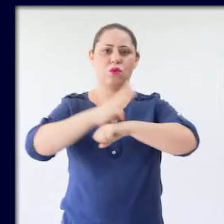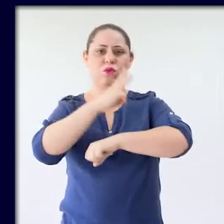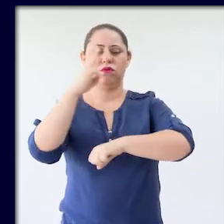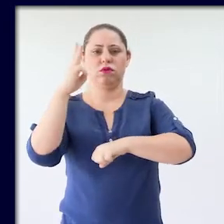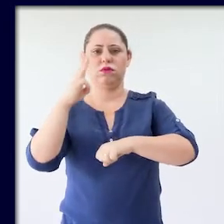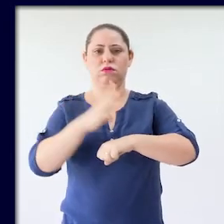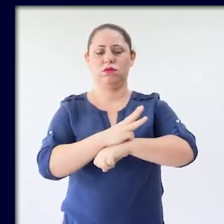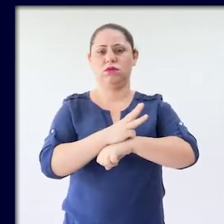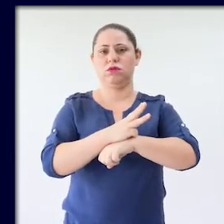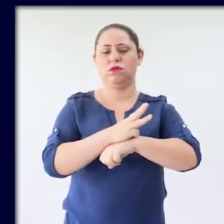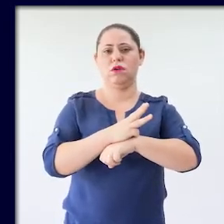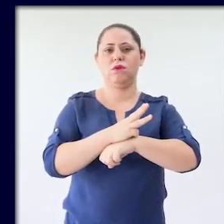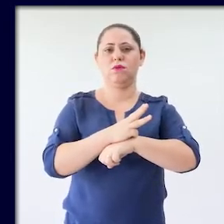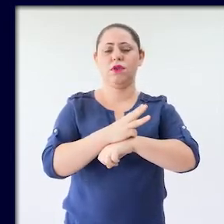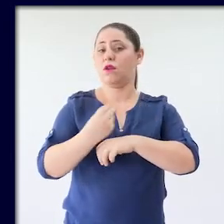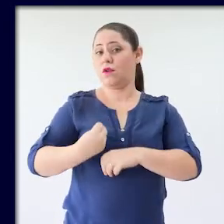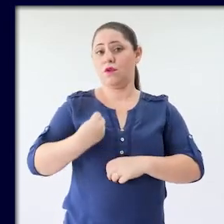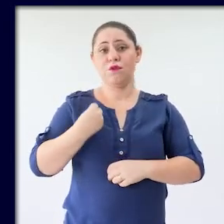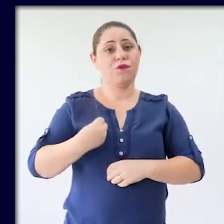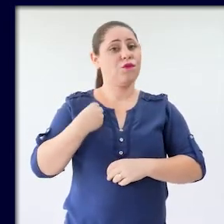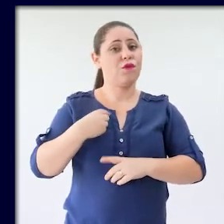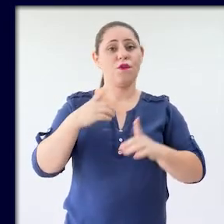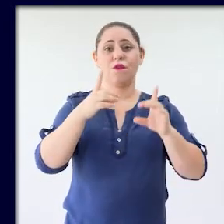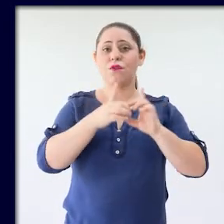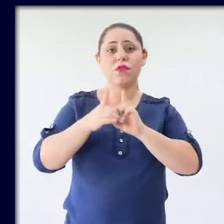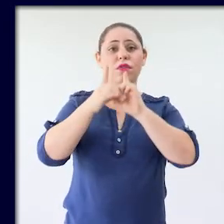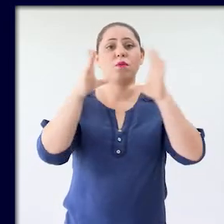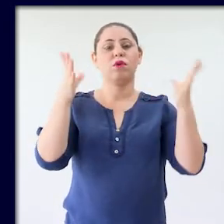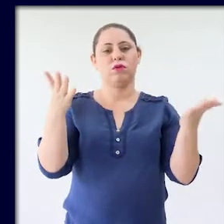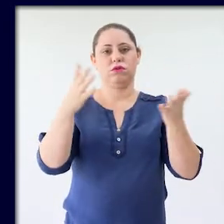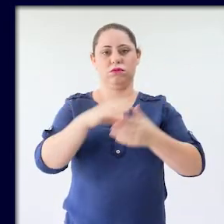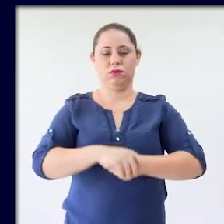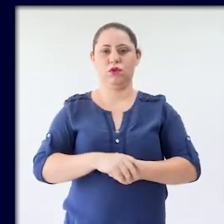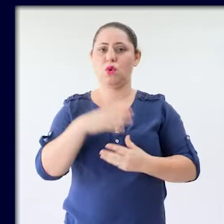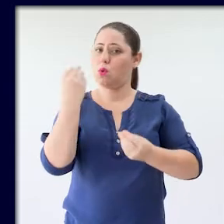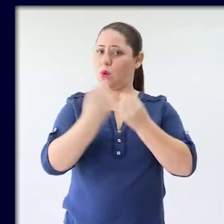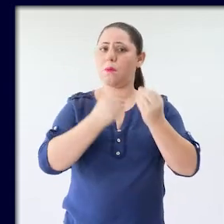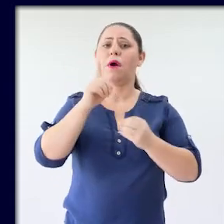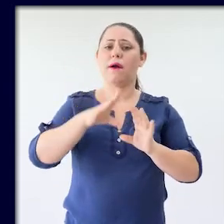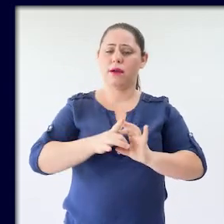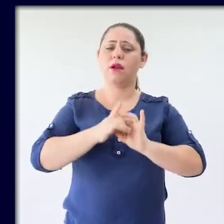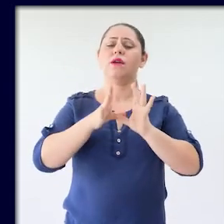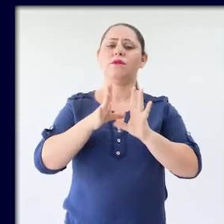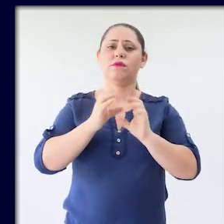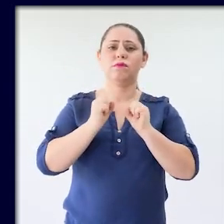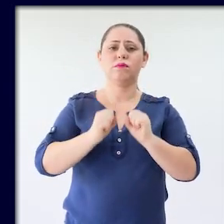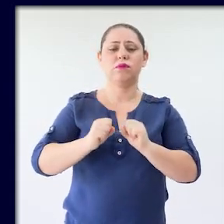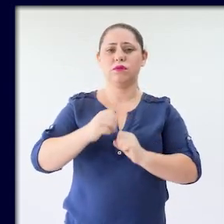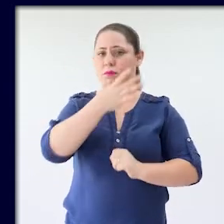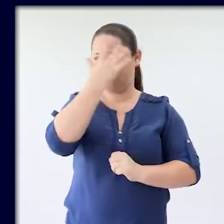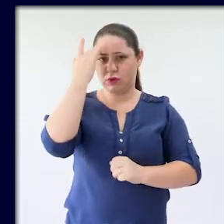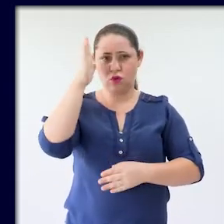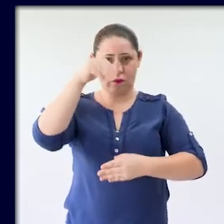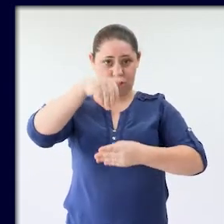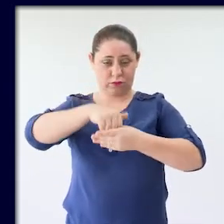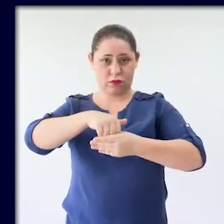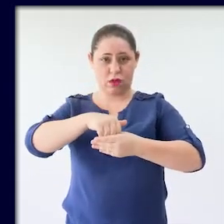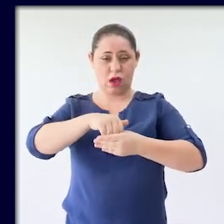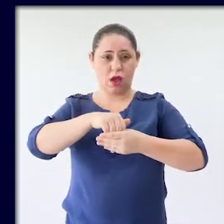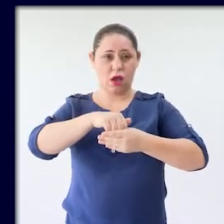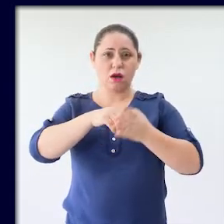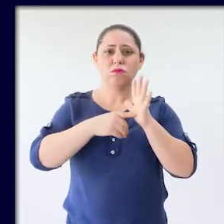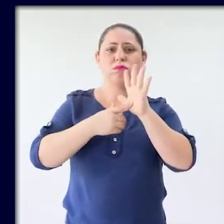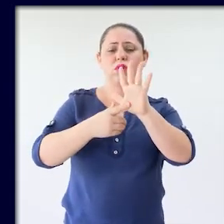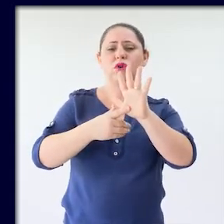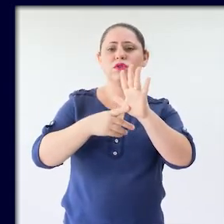Facebook, WhatsApp, né? A gente vive em uma democracia e, como tal, é permitido que o eleitor